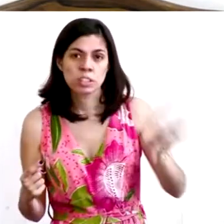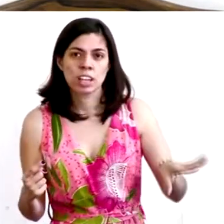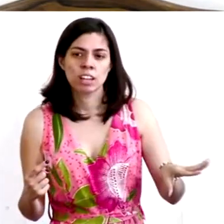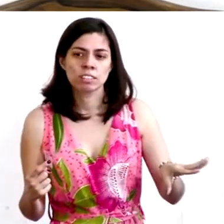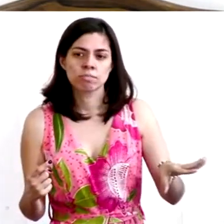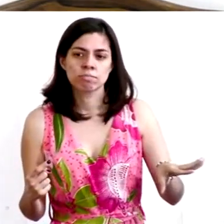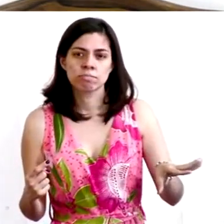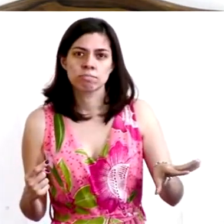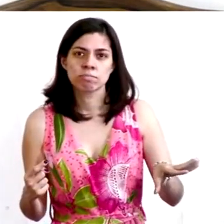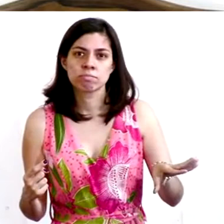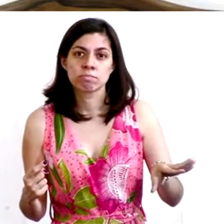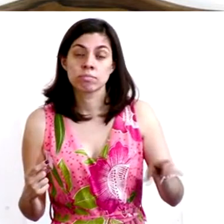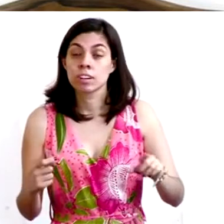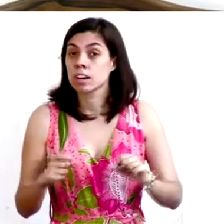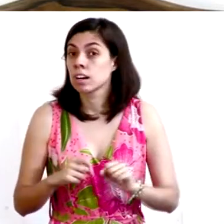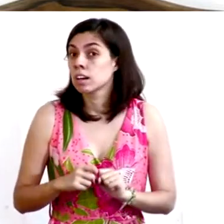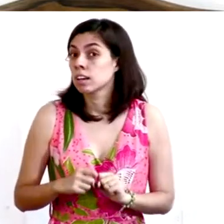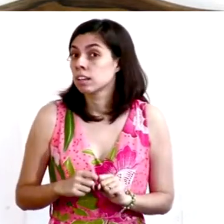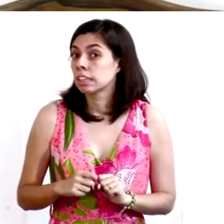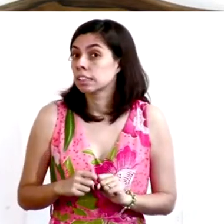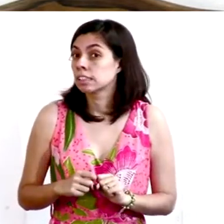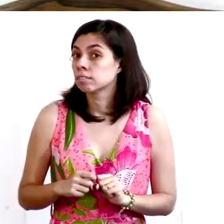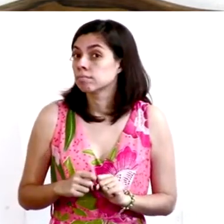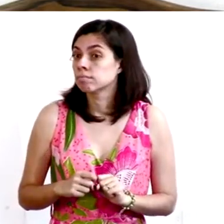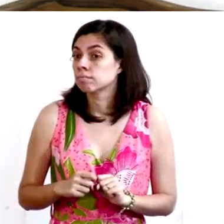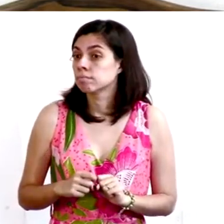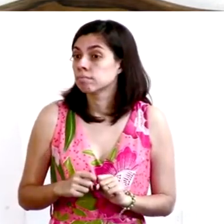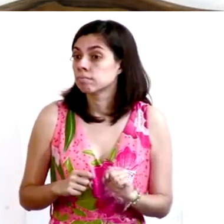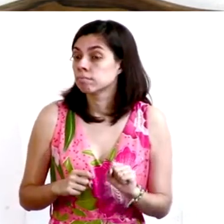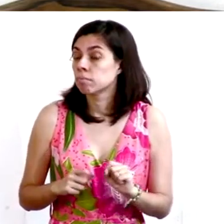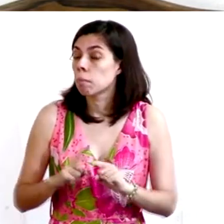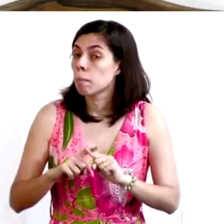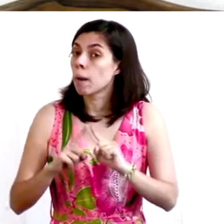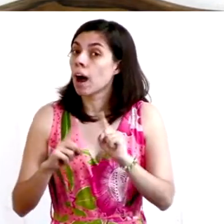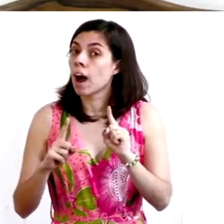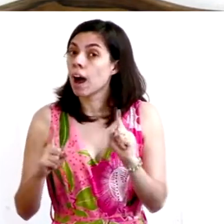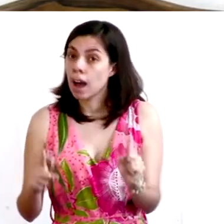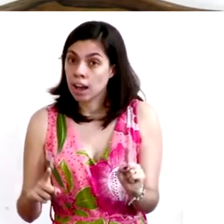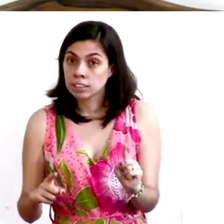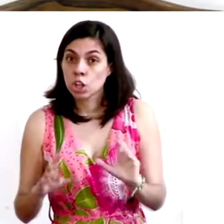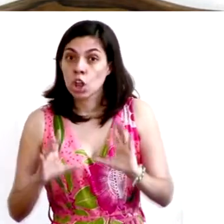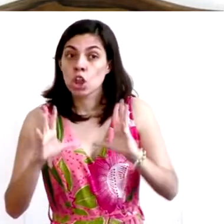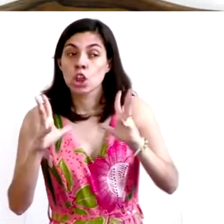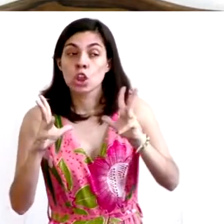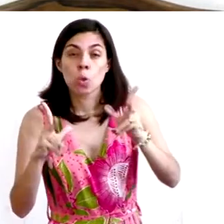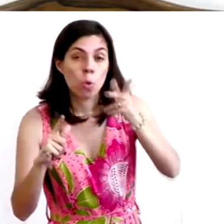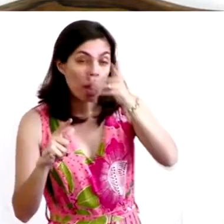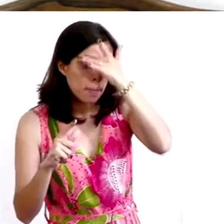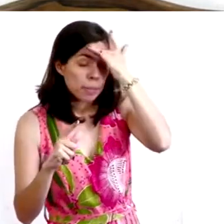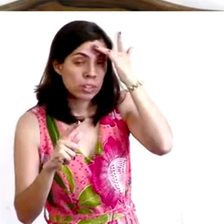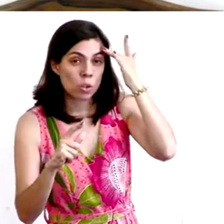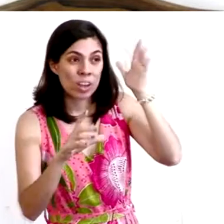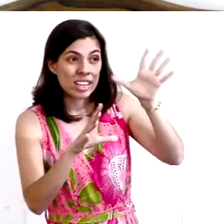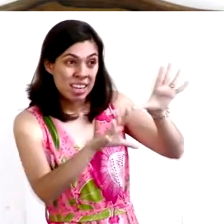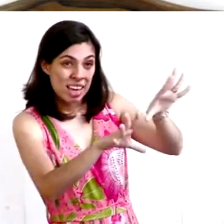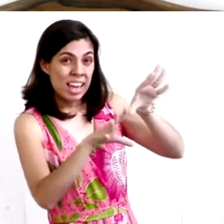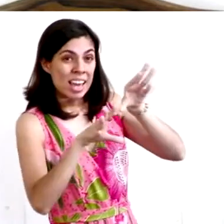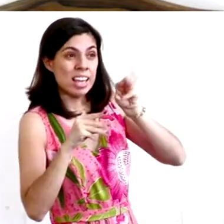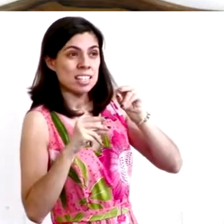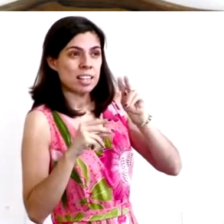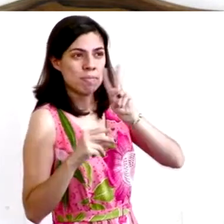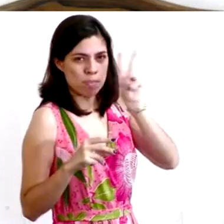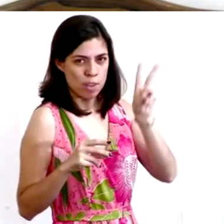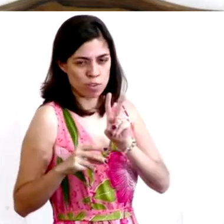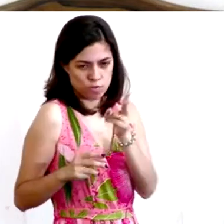creem no seu nome, os quais não nasceram do sangue, nem da vontade da carne, nem da vontade do homem, mas de Deus. O verbo